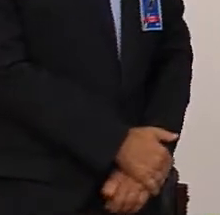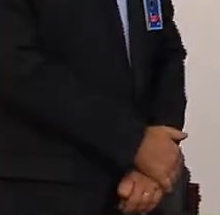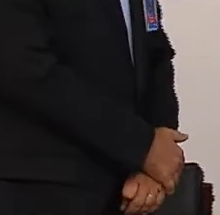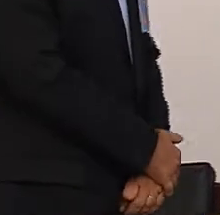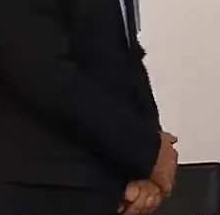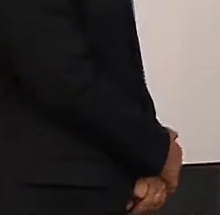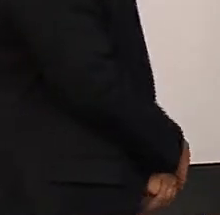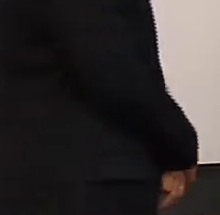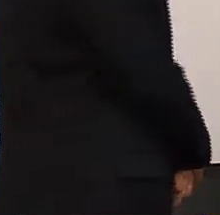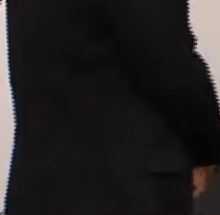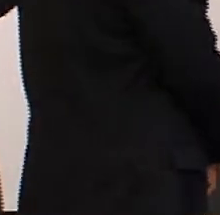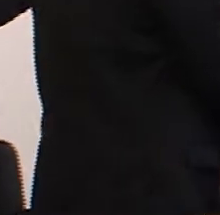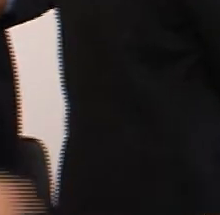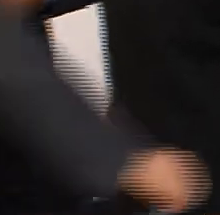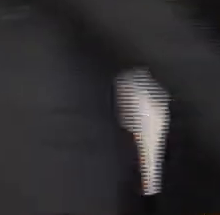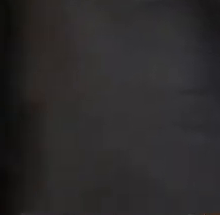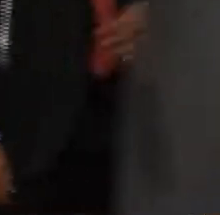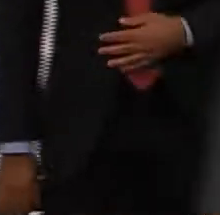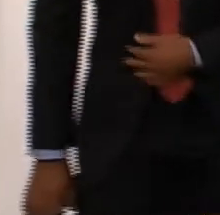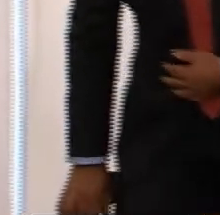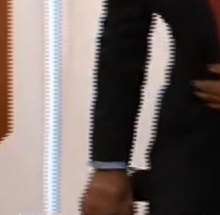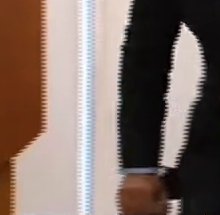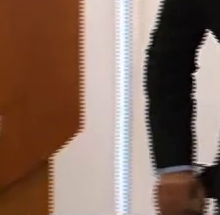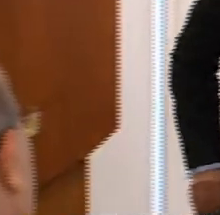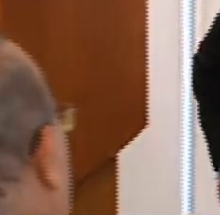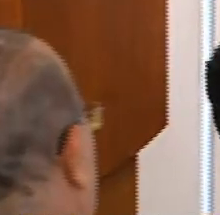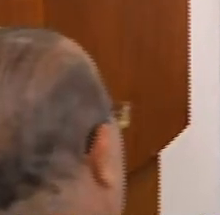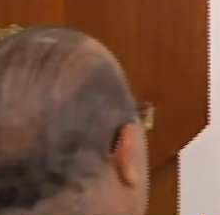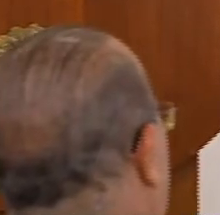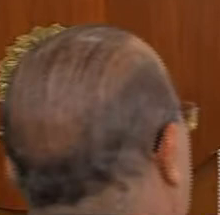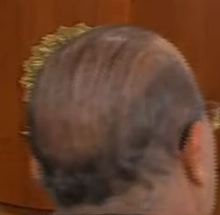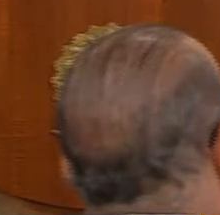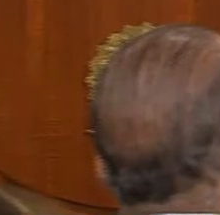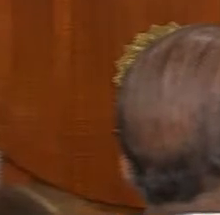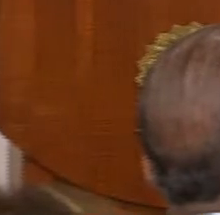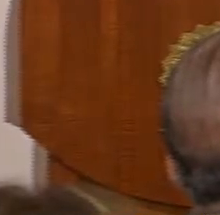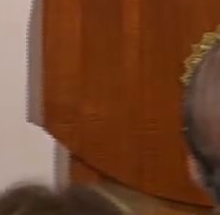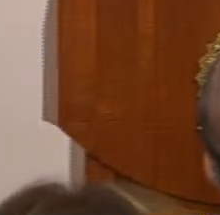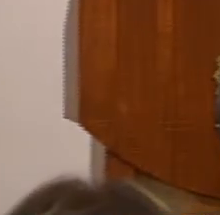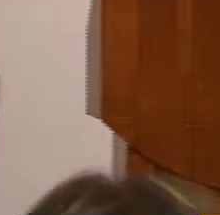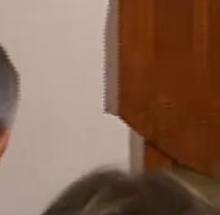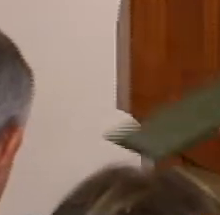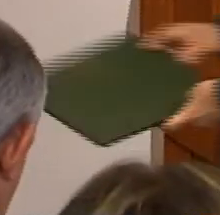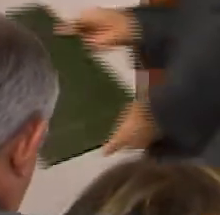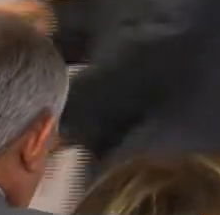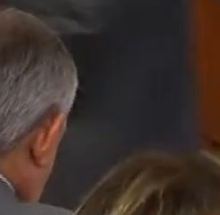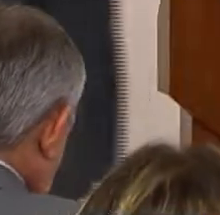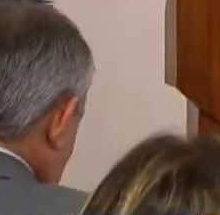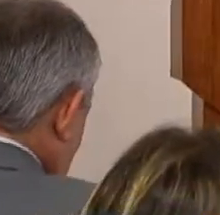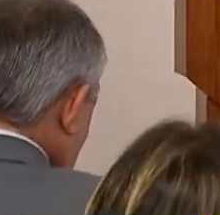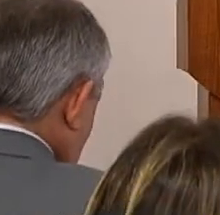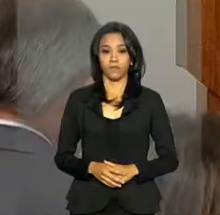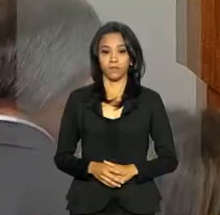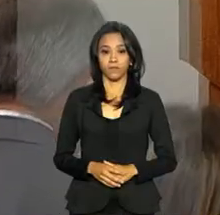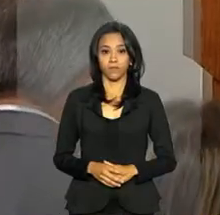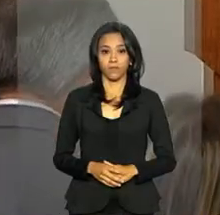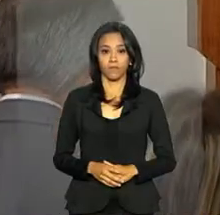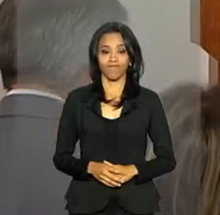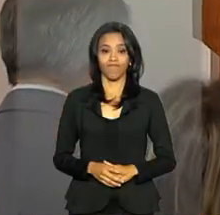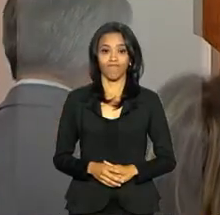senhoras e senhores com a palavra o presidente da república michel temer agora eu quero